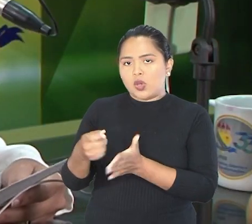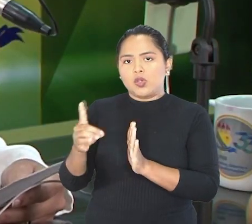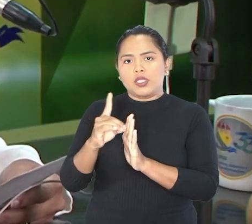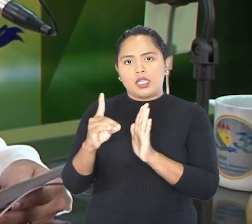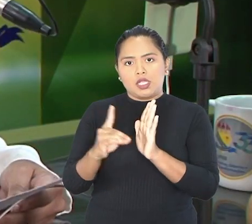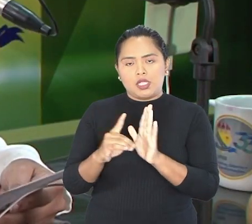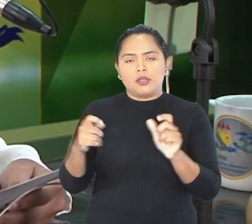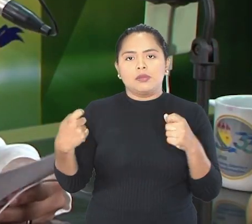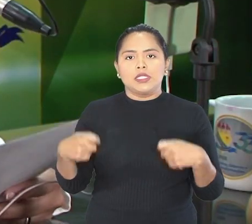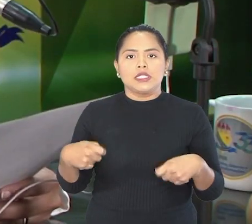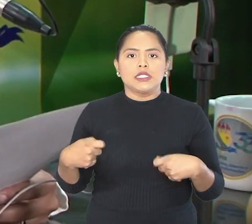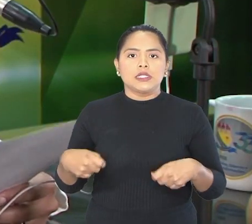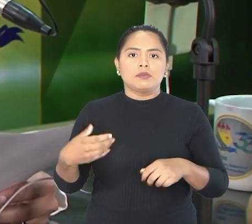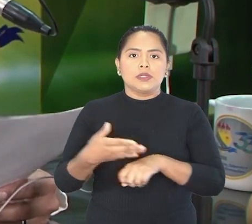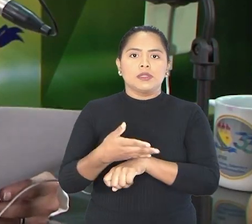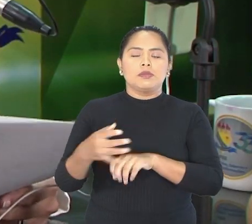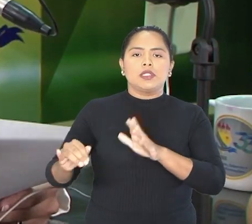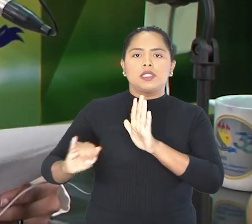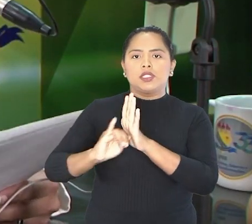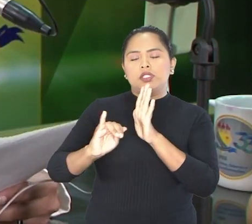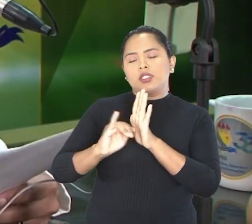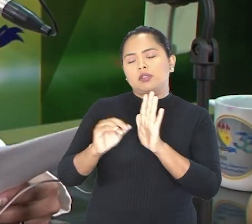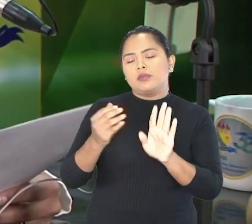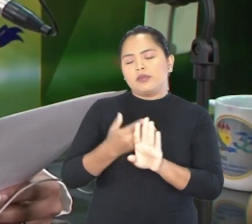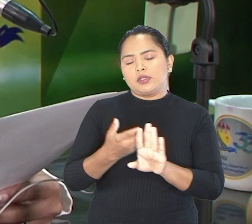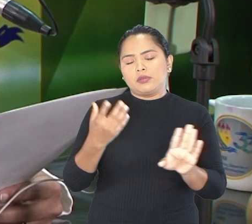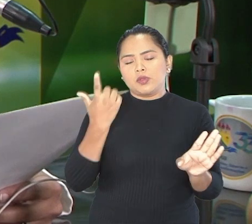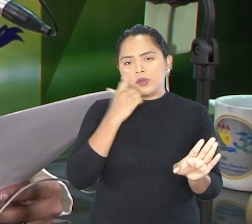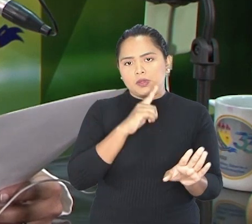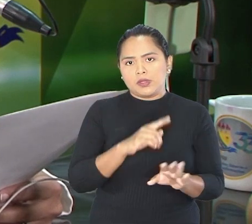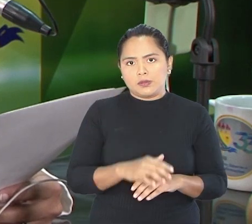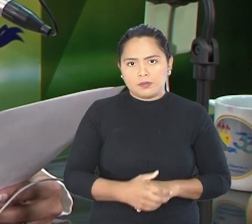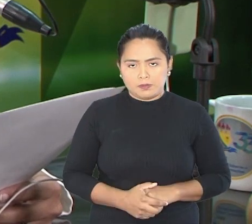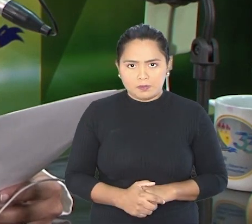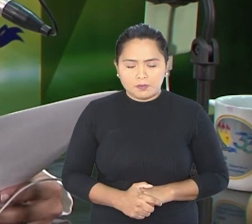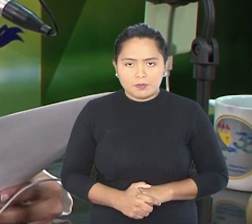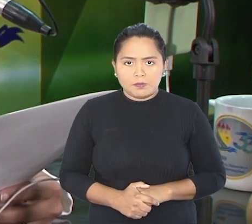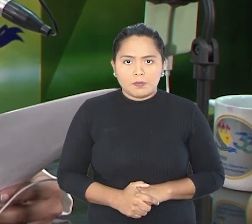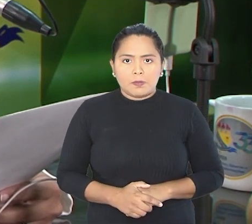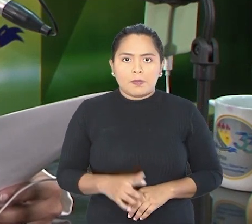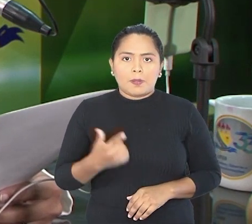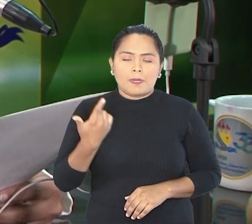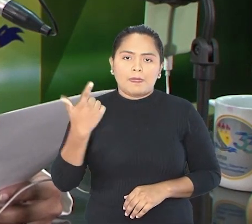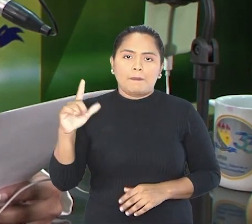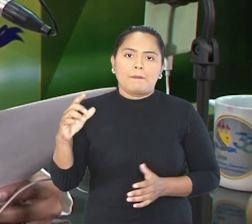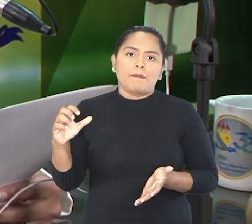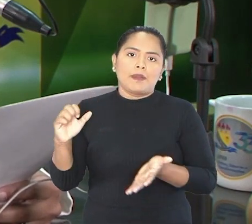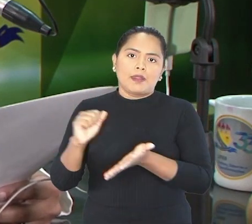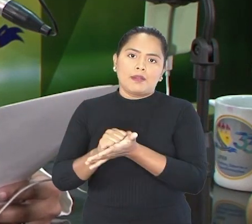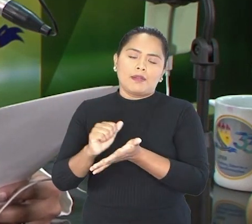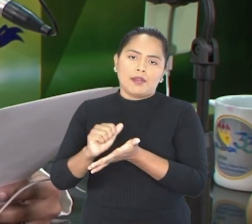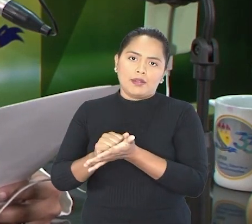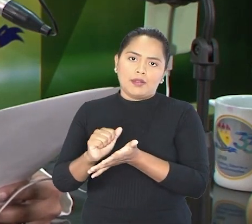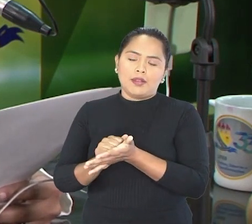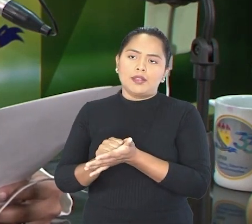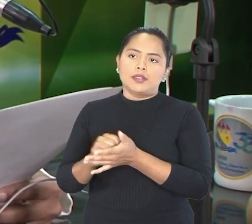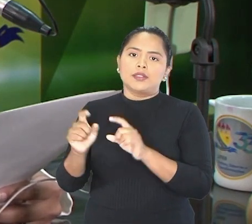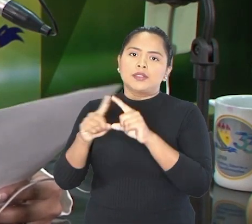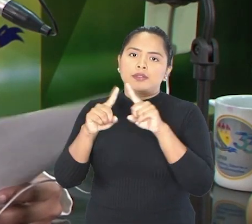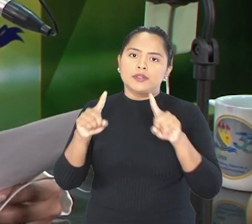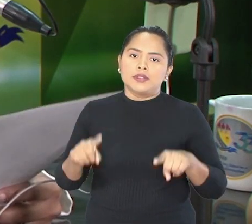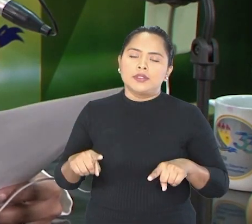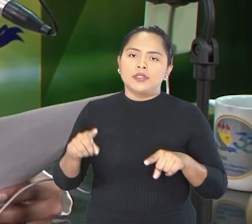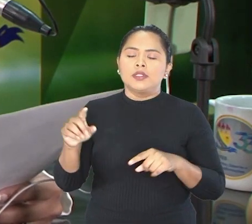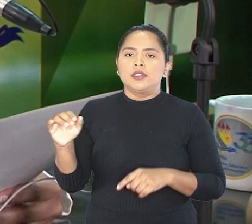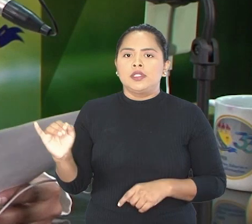precisa participar desse edital para poder se afastar. Mayara, outra ação importante é o cadastro de servidores como instrutores, que incentiva